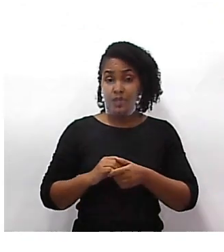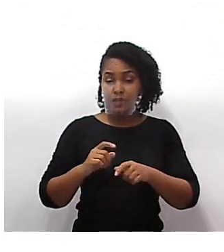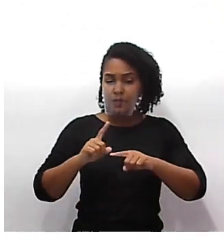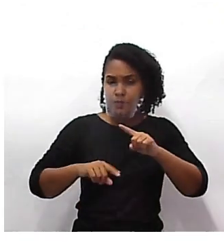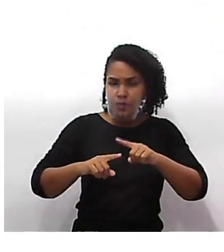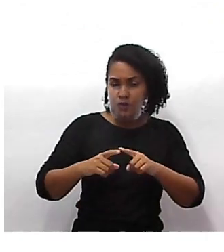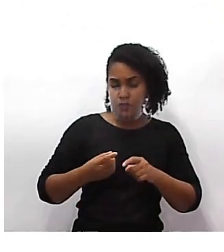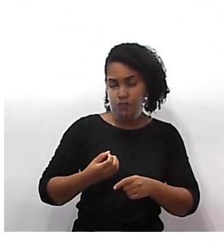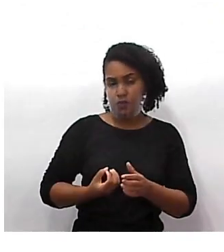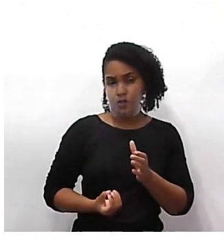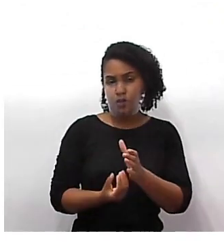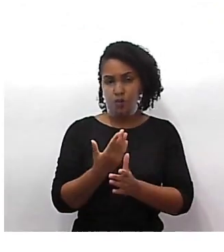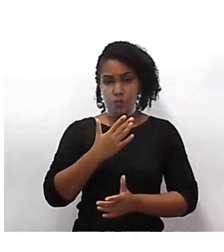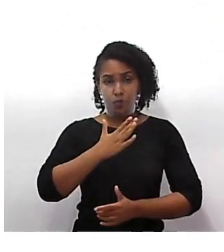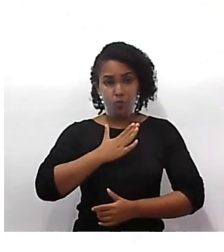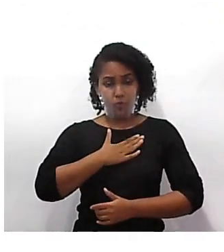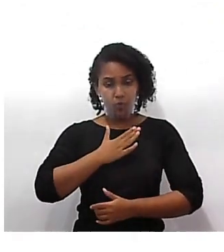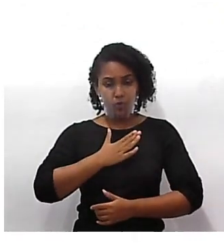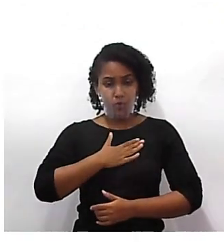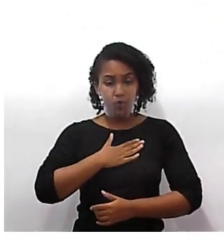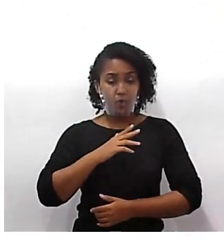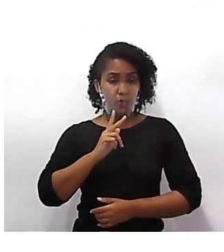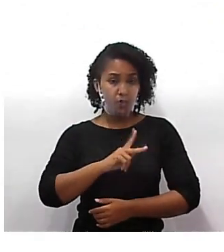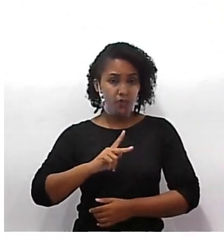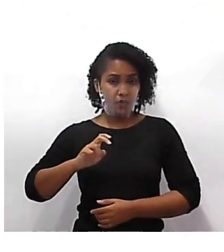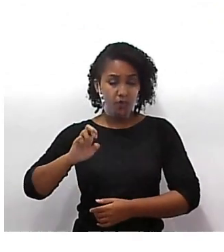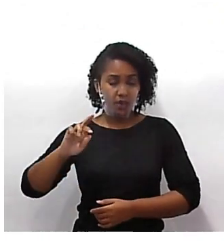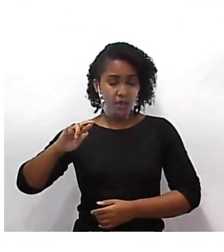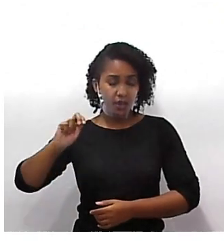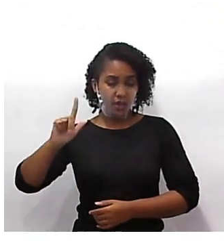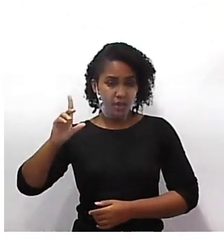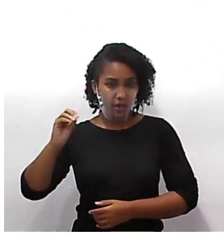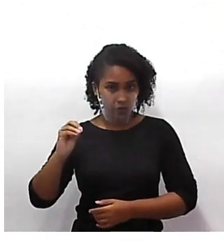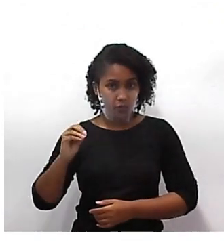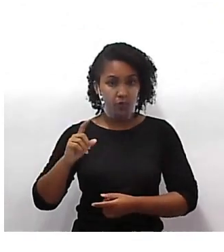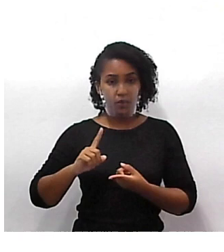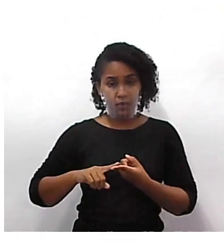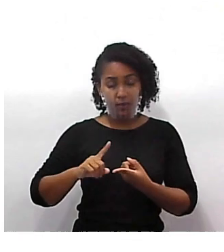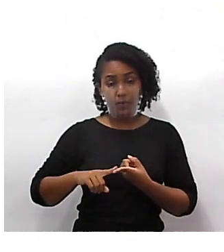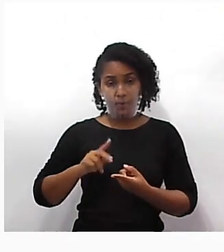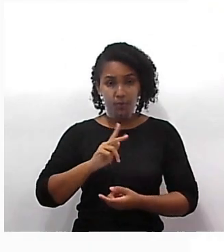elaborado por mim, professor Heraldo Argolo, e pela professora Fabiana Batista.